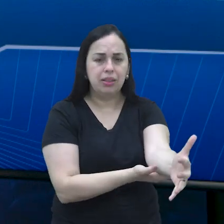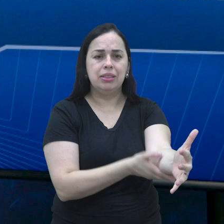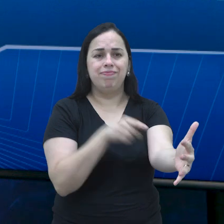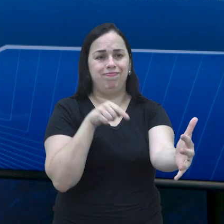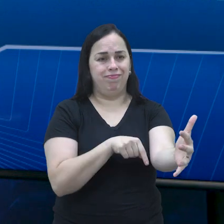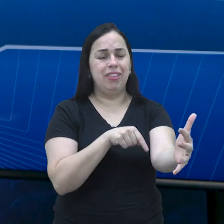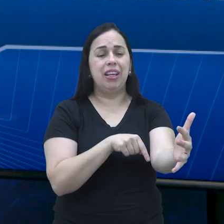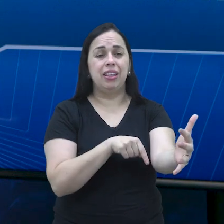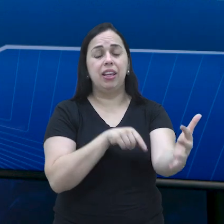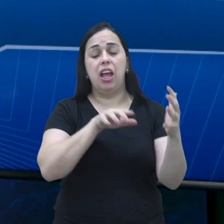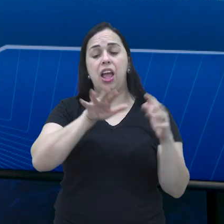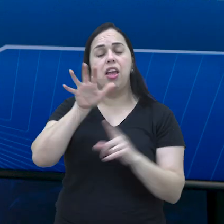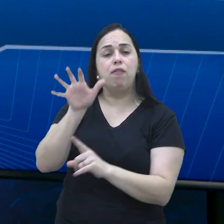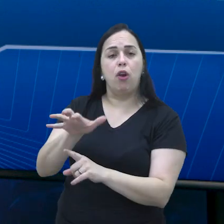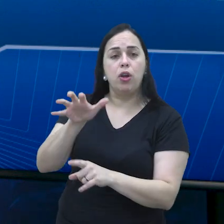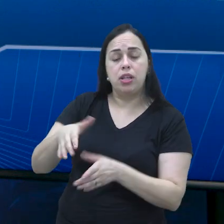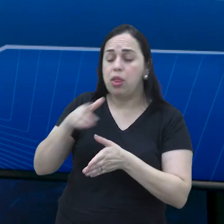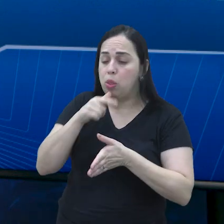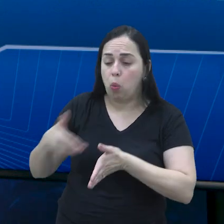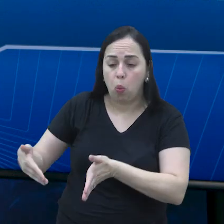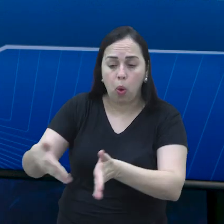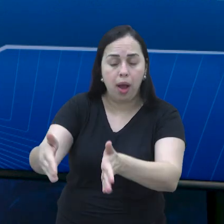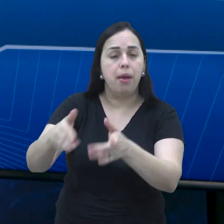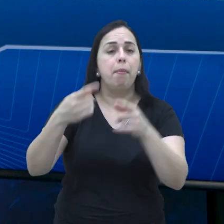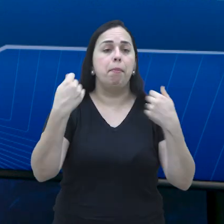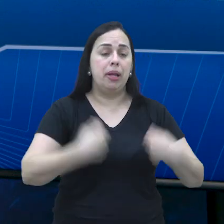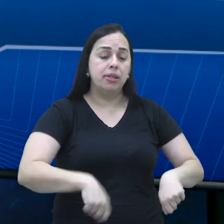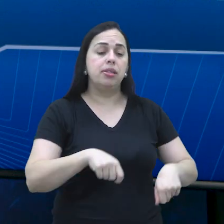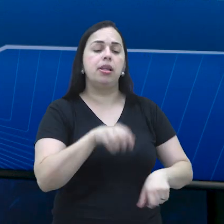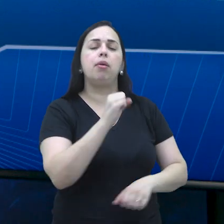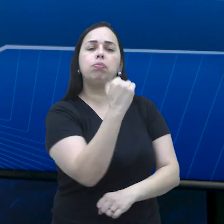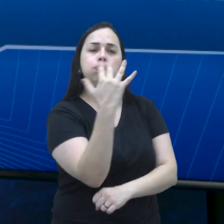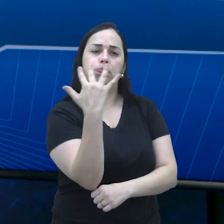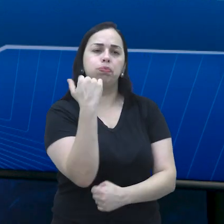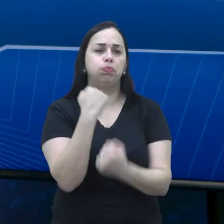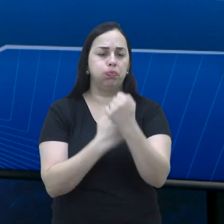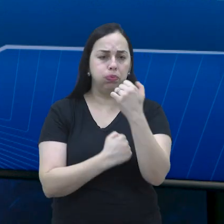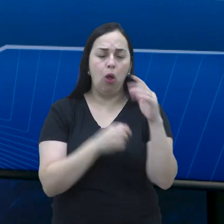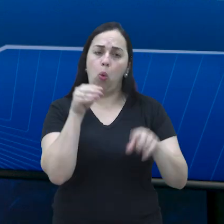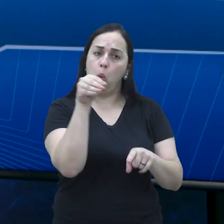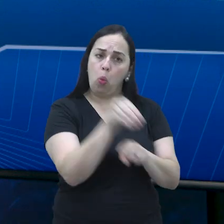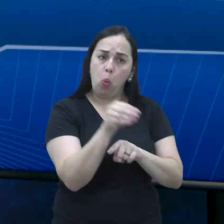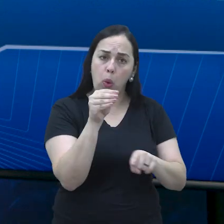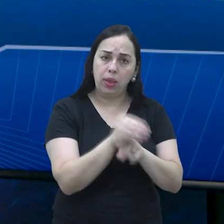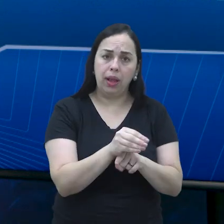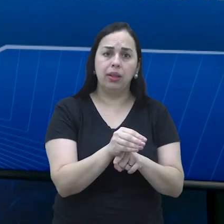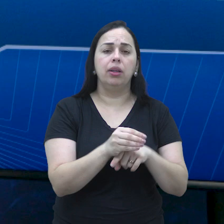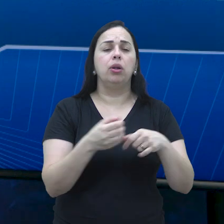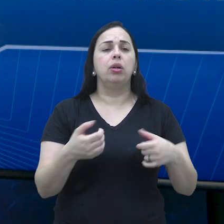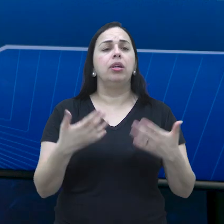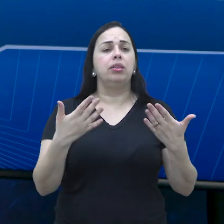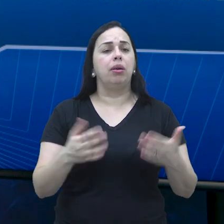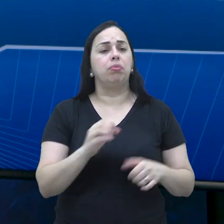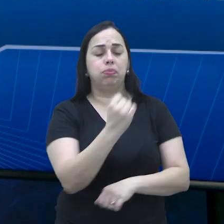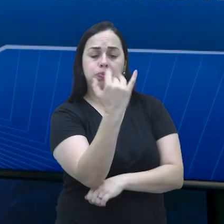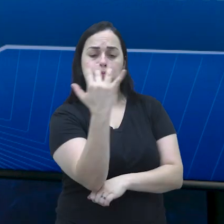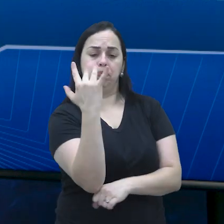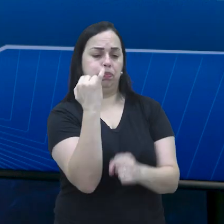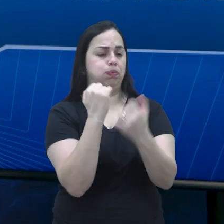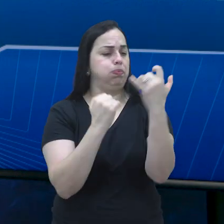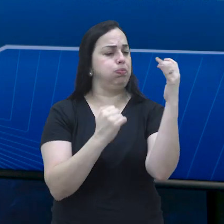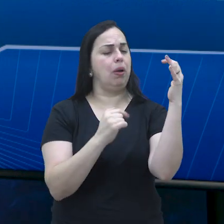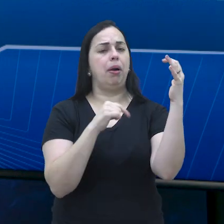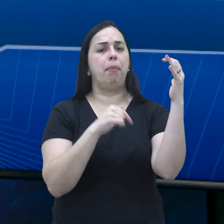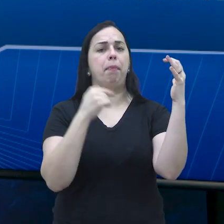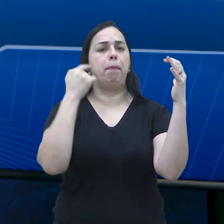hidrológico, é importante pensar na preservação e na conservação, né, dos recursos naturais, mas principalmente da vegetação. E aí, quando a gente fala da vegetação,